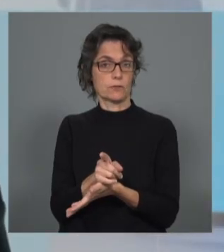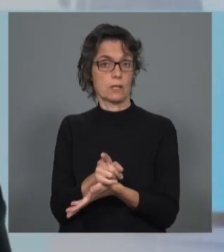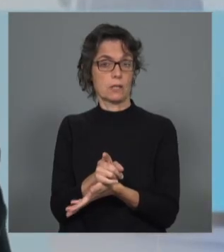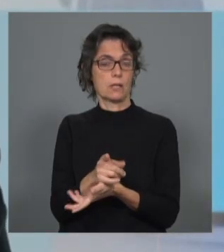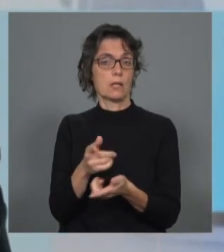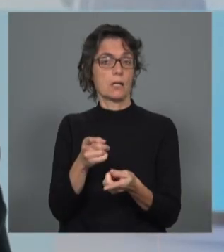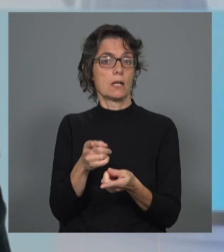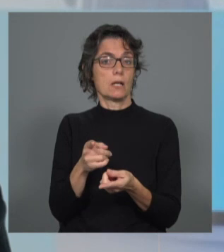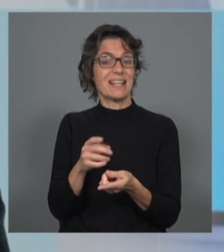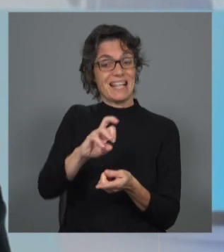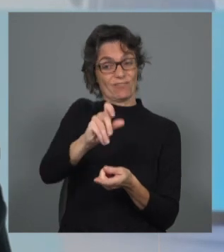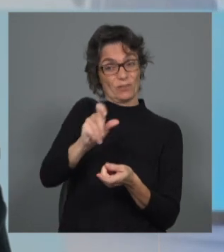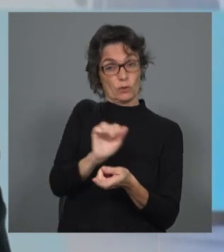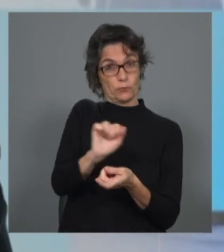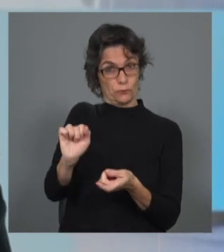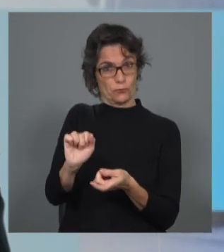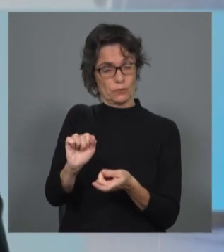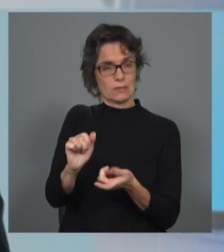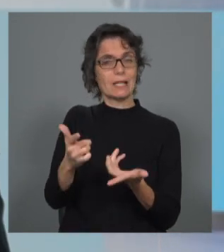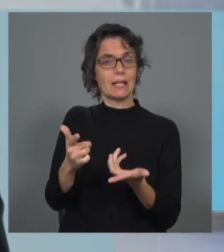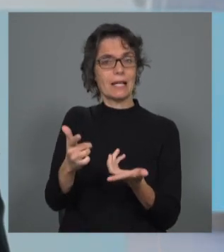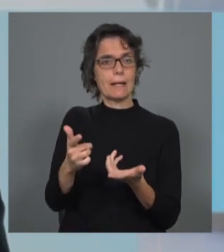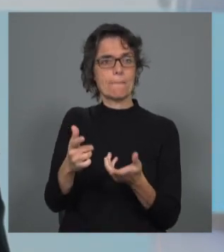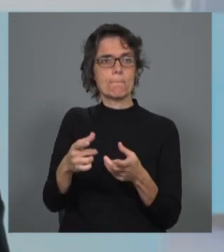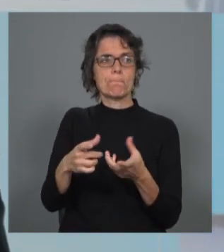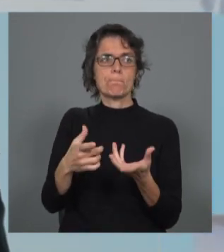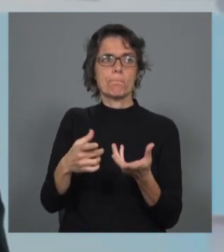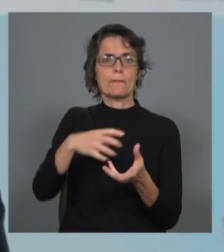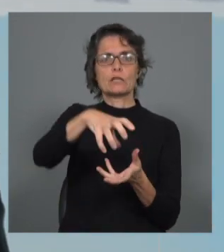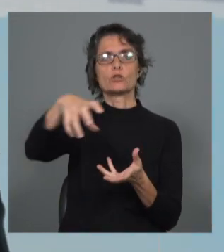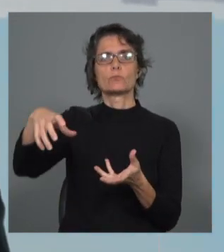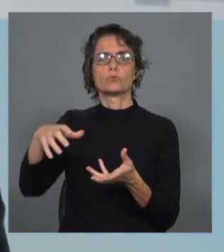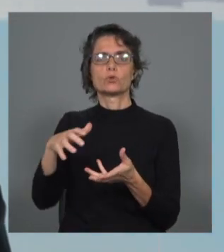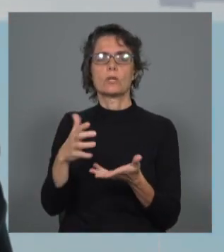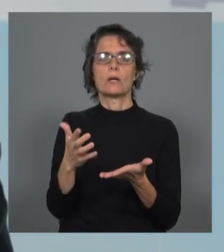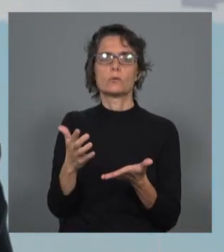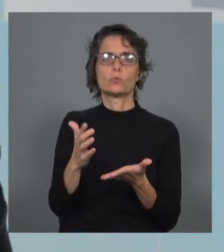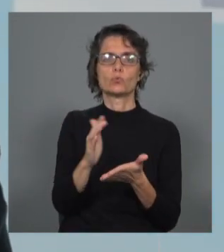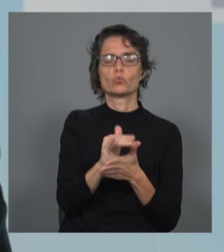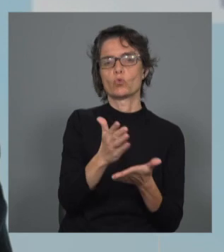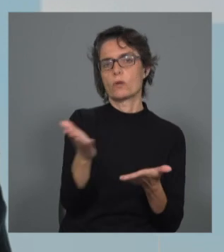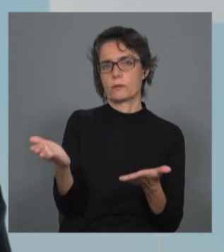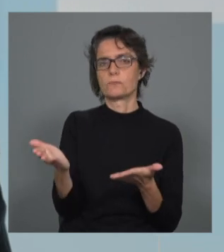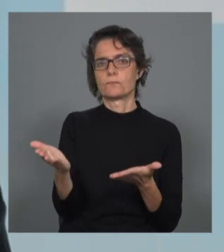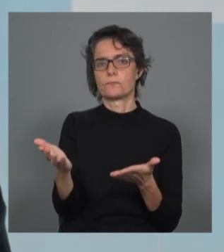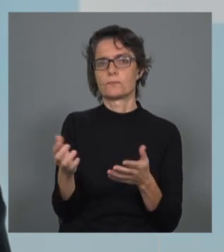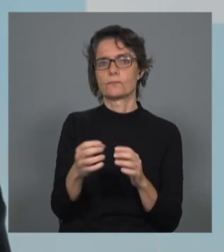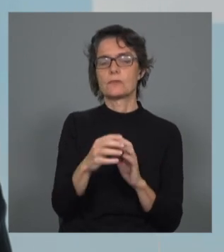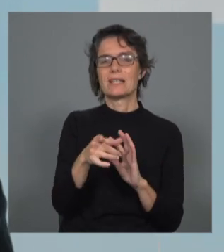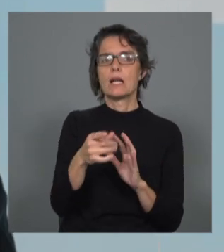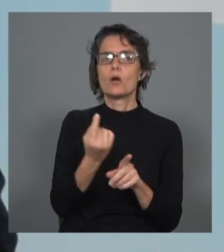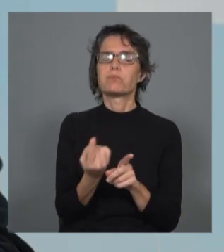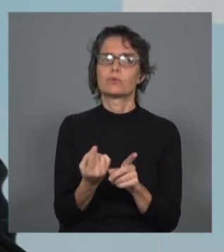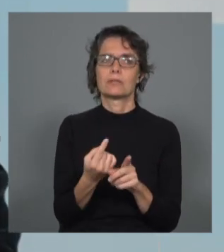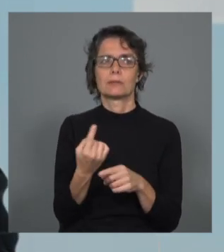sobretudo, é a questão da distribuição postal. Os Correios... Leva à desistência também de assinantes? Leva à desistência de muitos assinantes. Ou